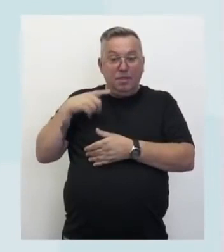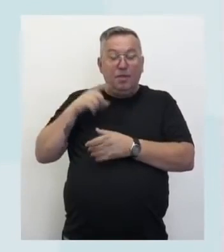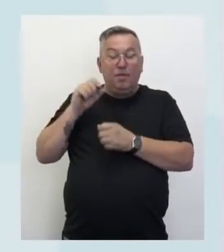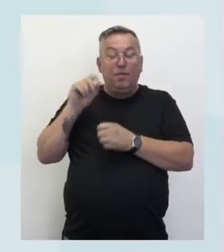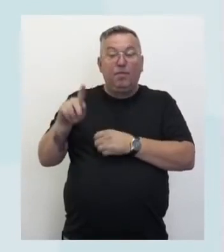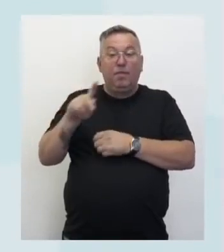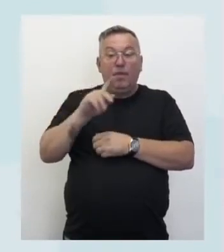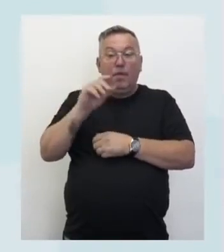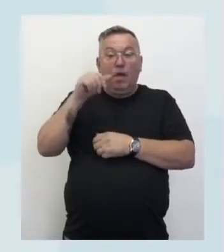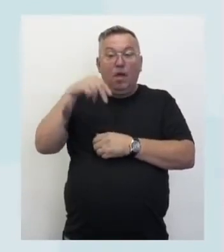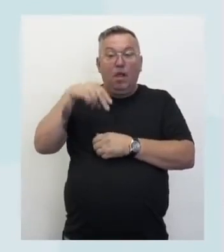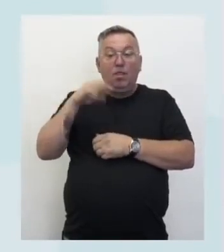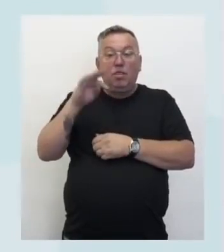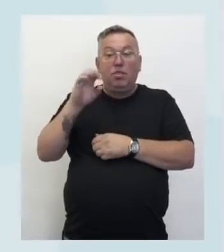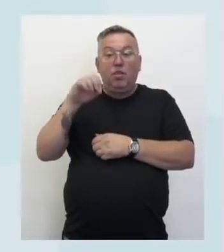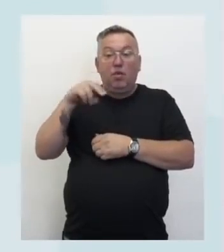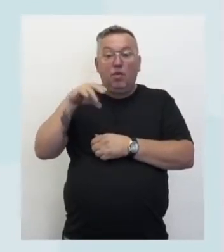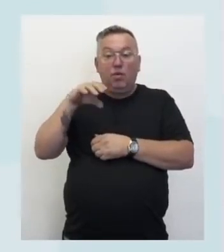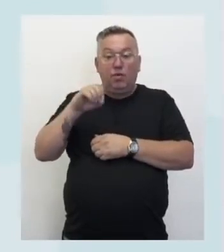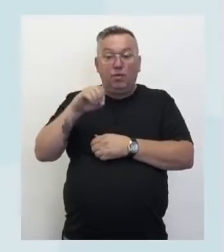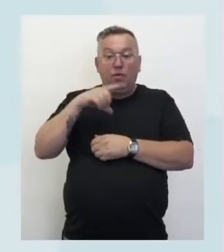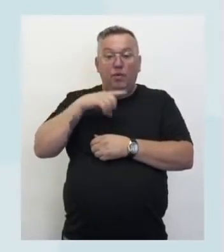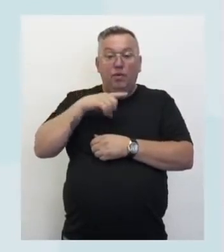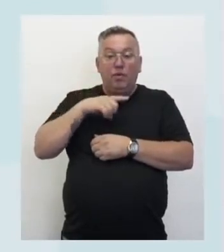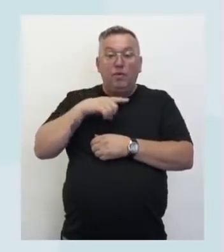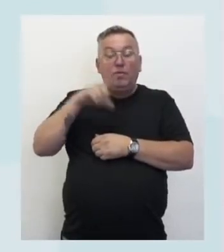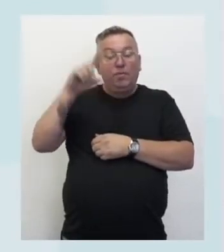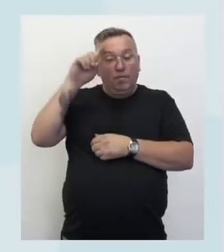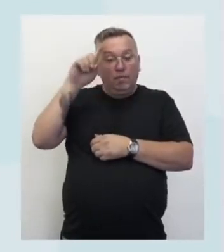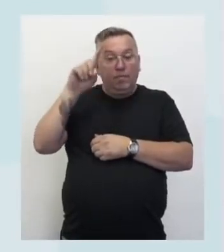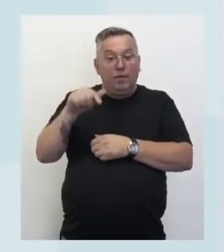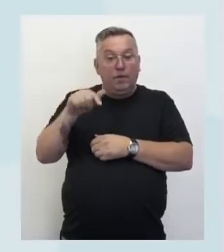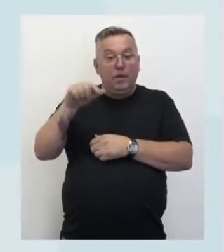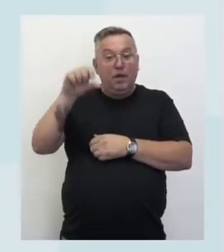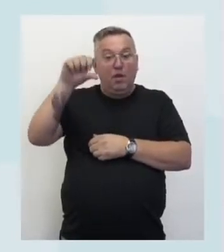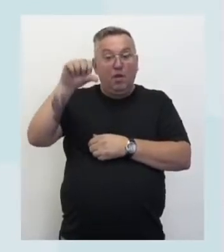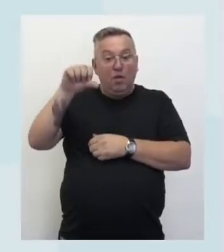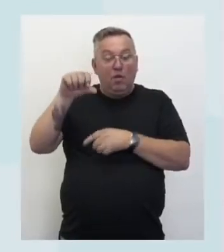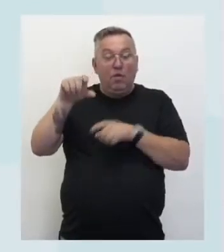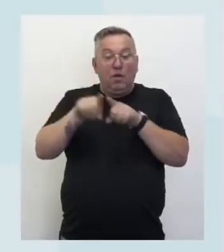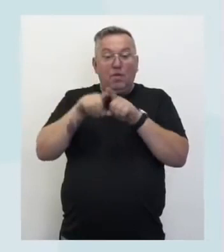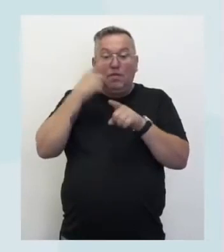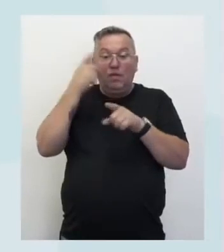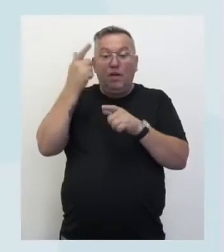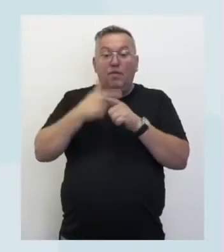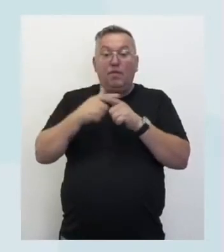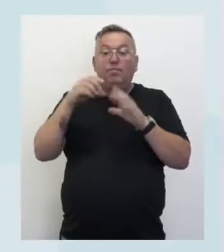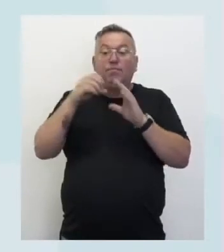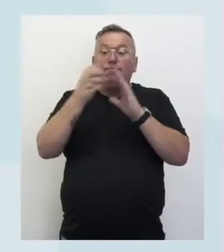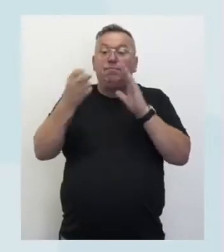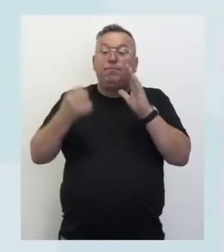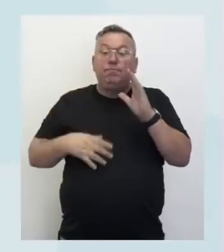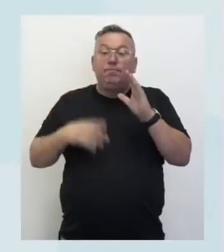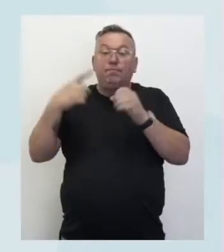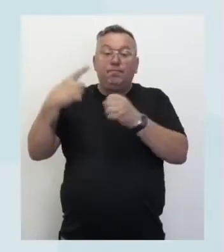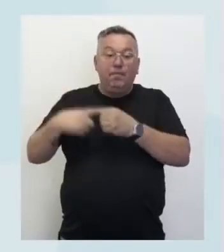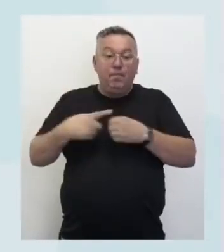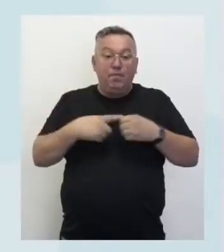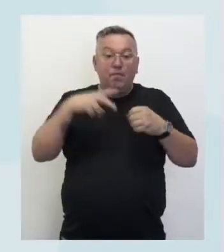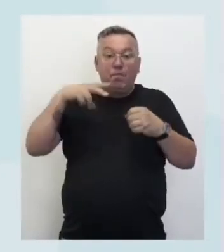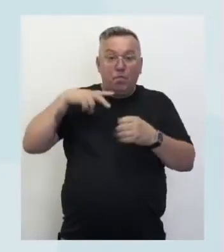pelo professor Antônio. Então nós temos a aula do dia 17/9, que falava sobre características gerais das